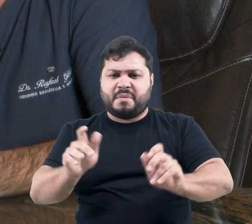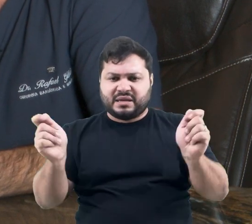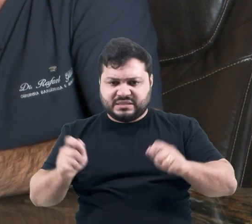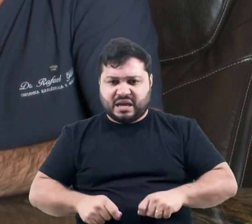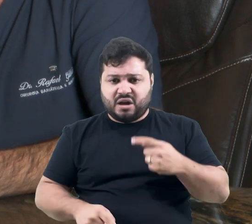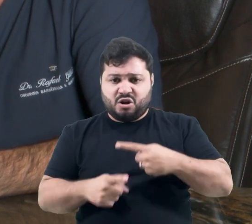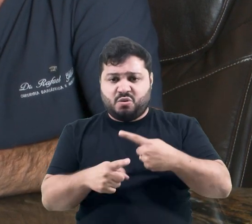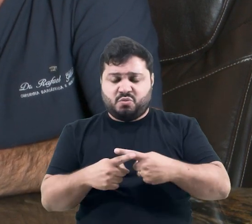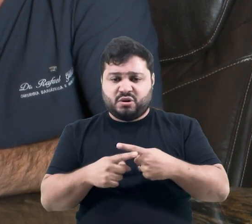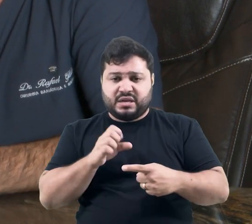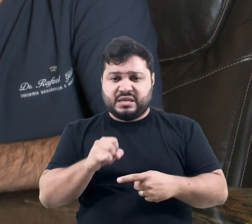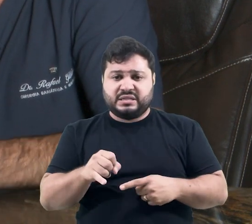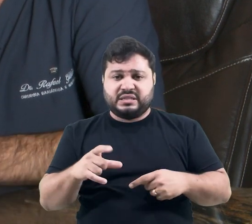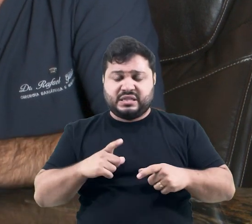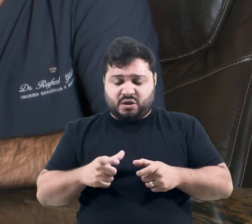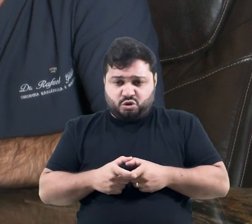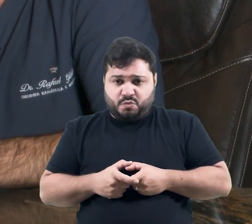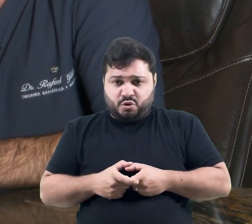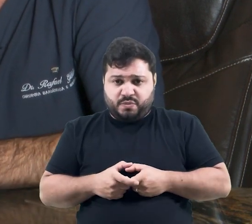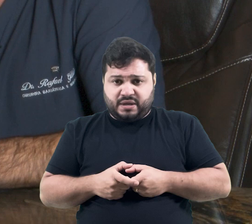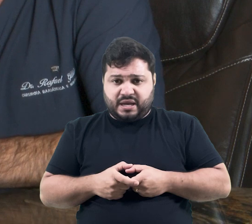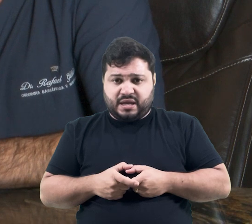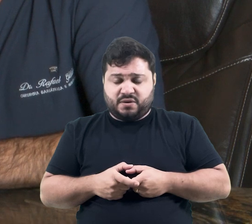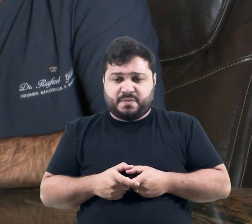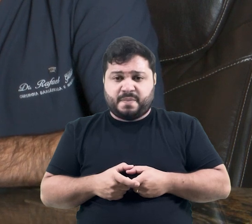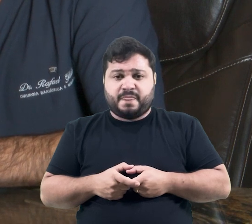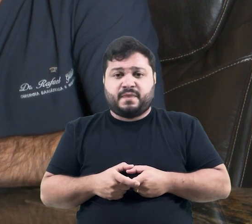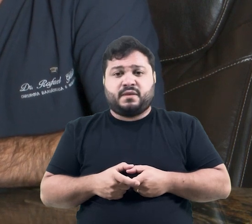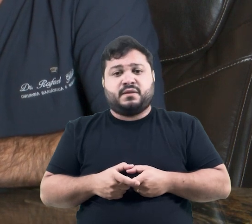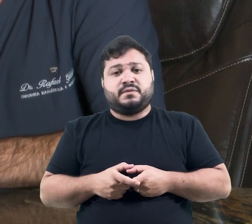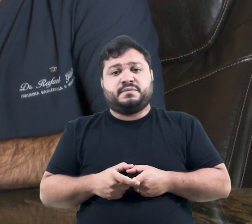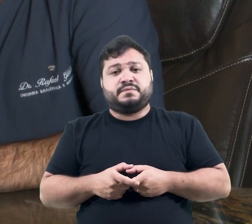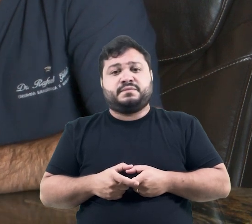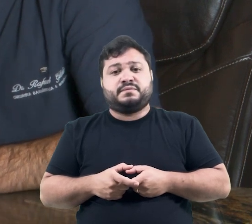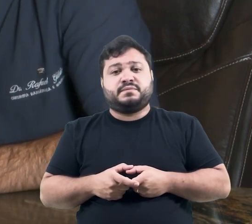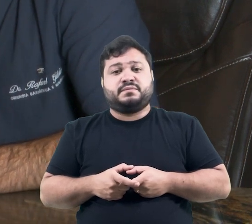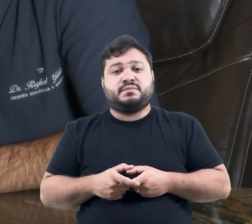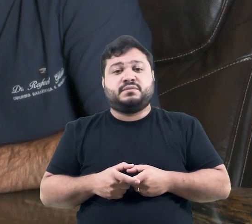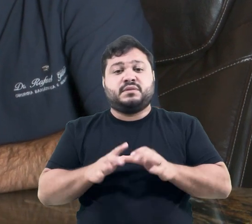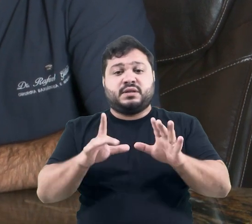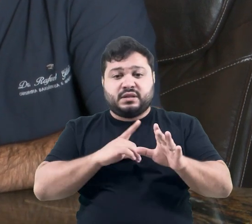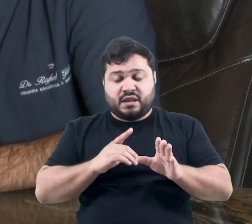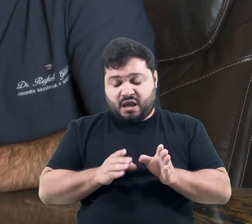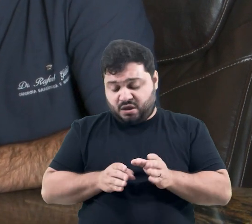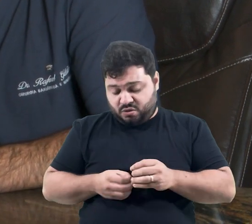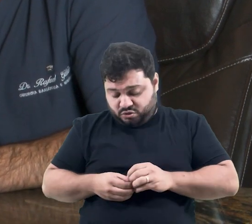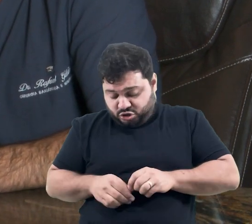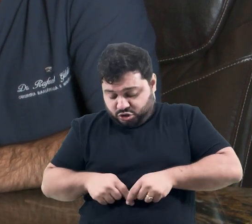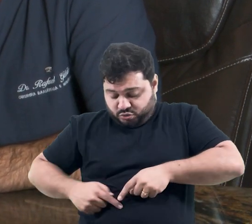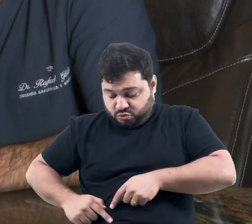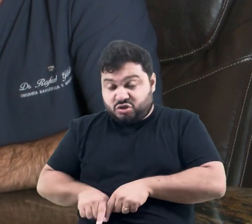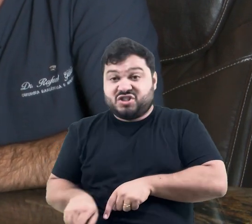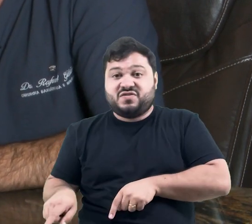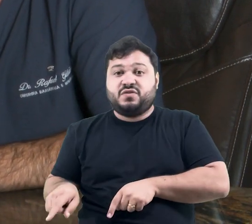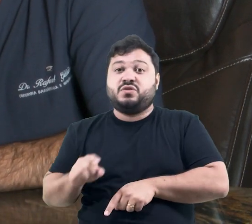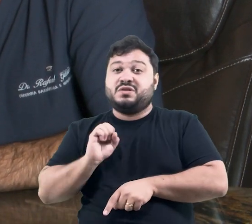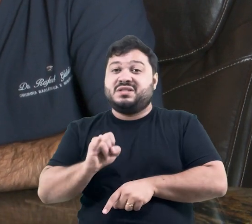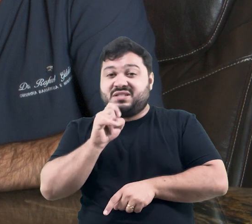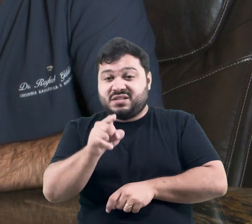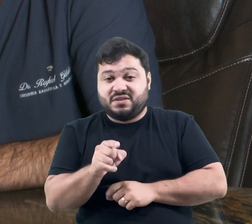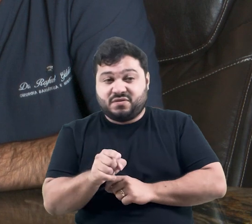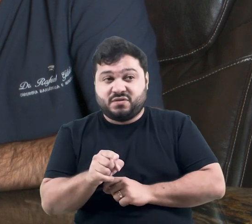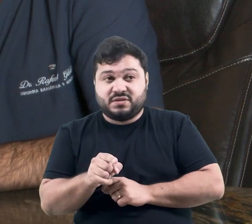é possível. Porque por mais que você tenha um estômago pequeno, por mais que você tenha um desvio no intestino,